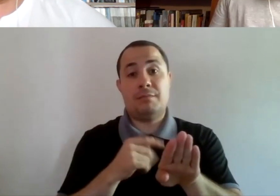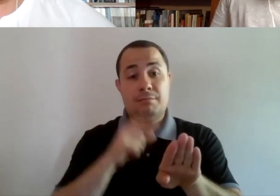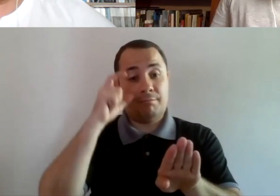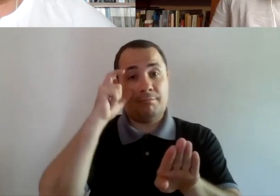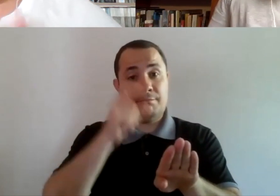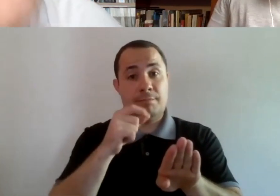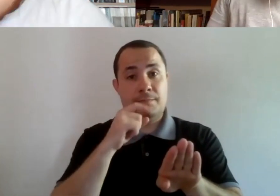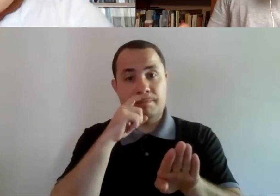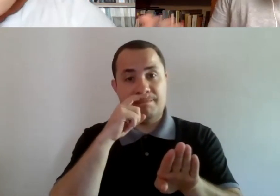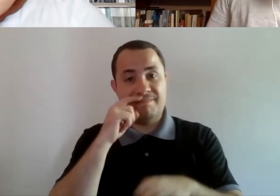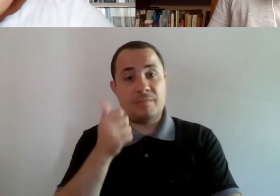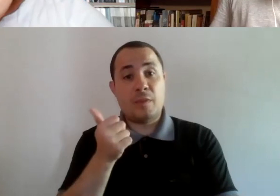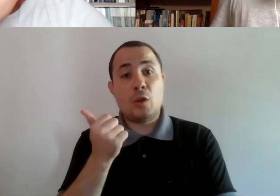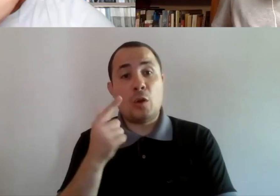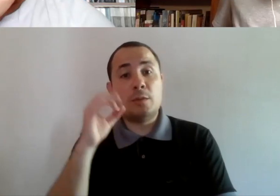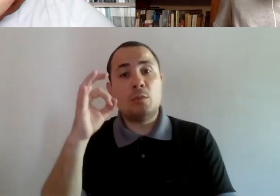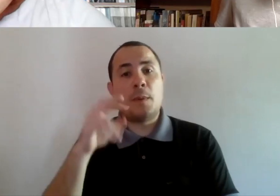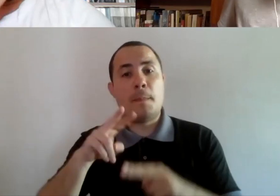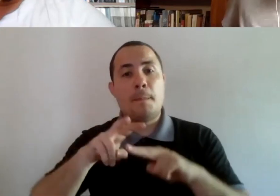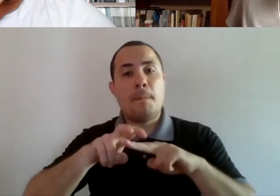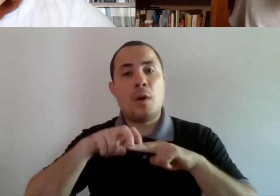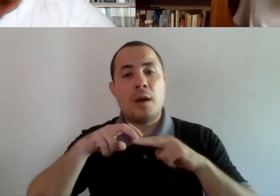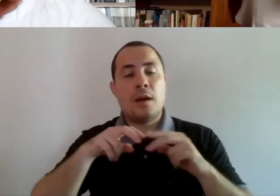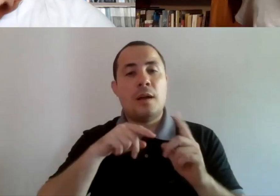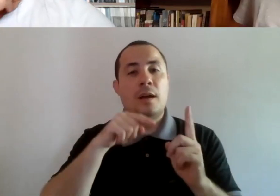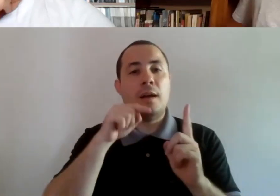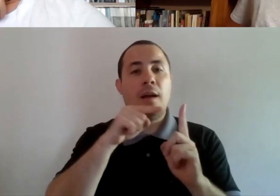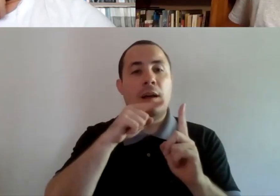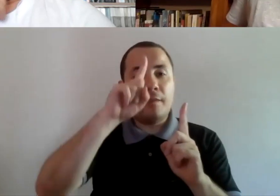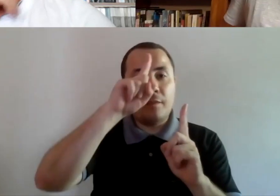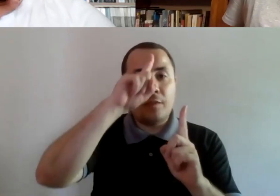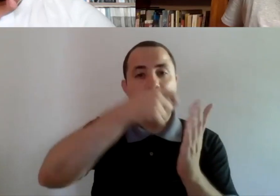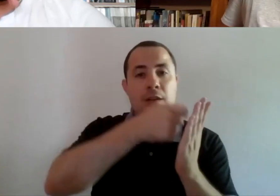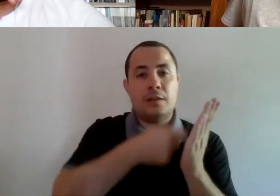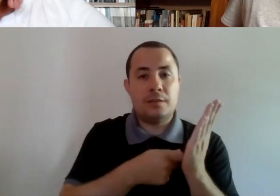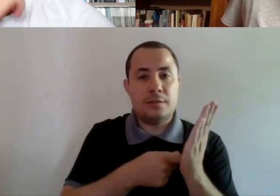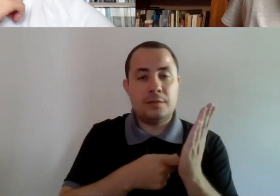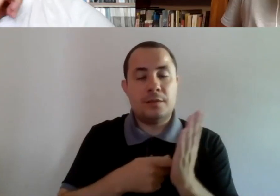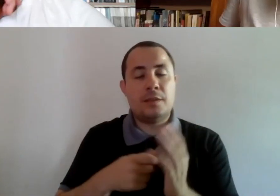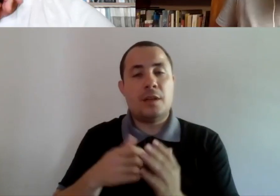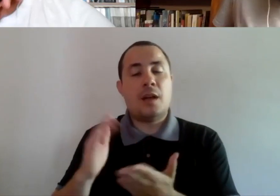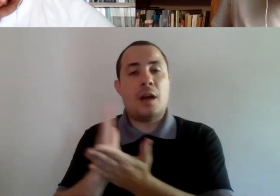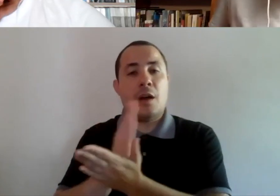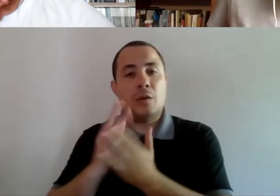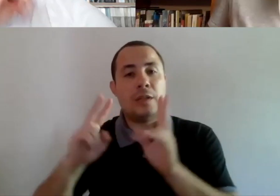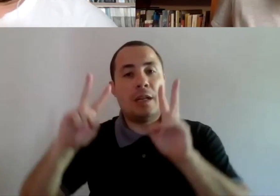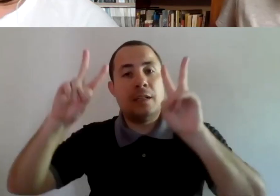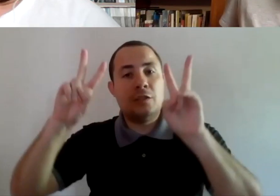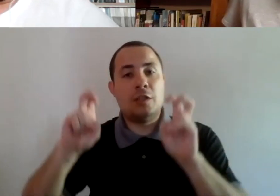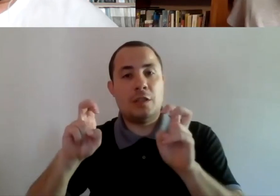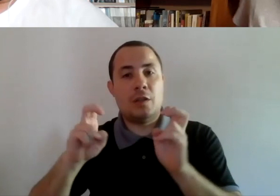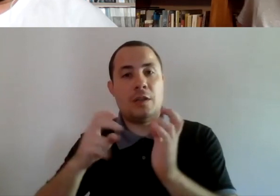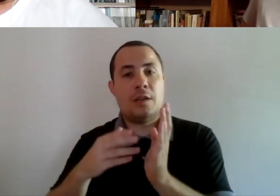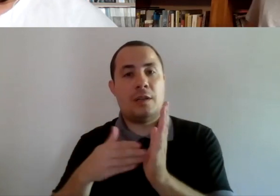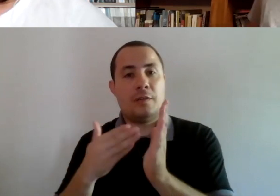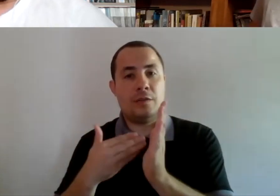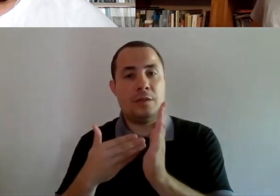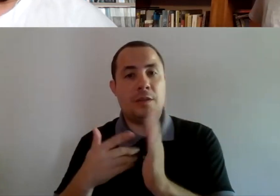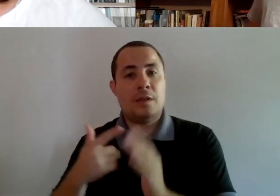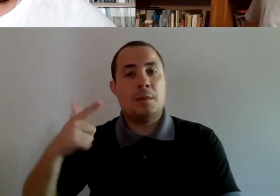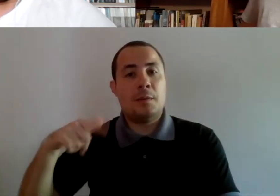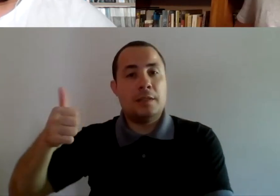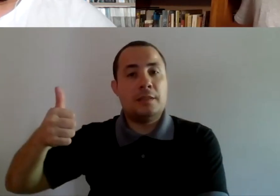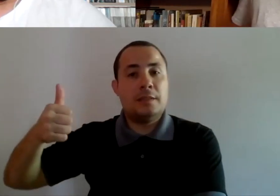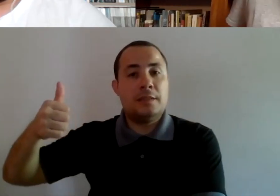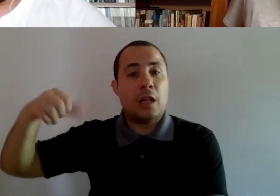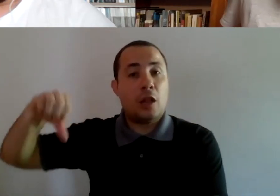12% por causa dos autores, 12% por causa dos títulos, do título do livro, que é curioso, e 19% porque foi dica de